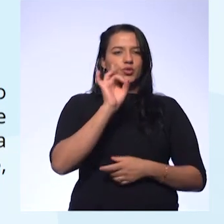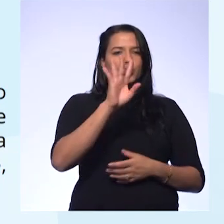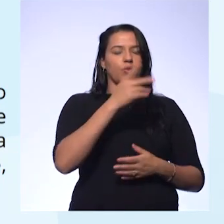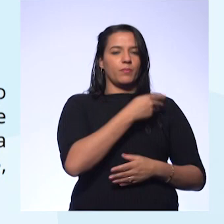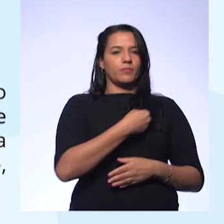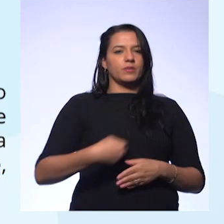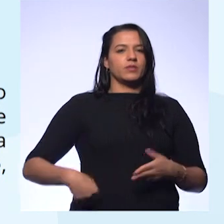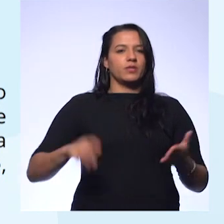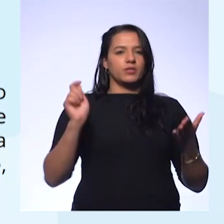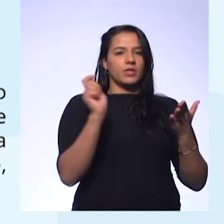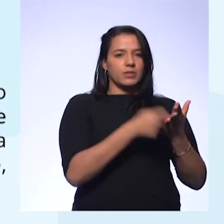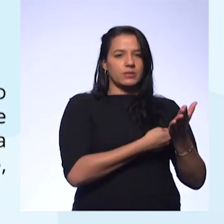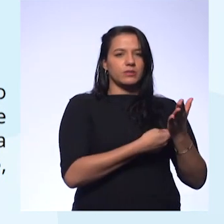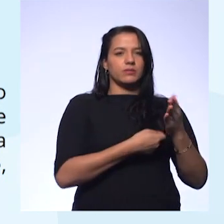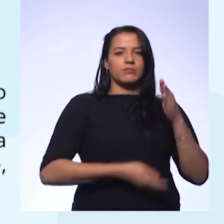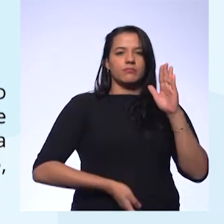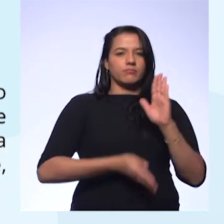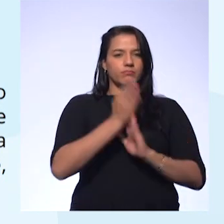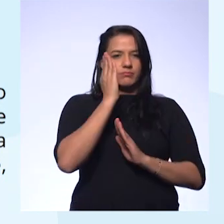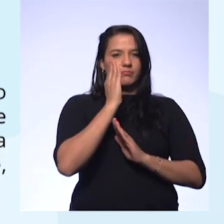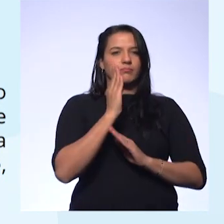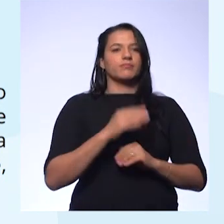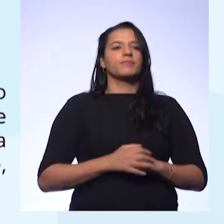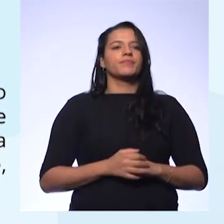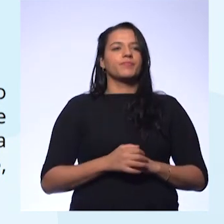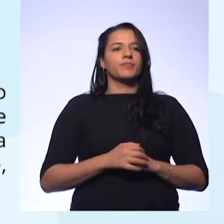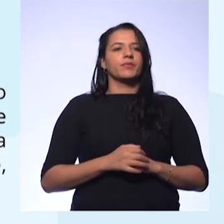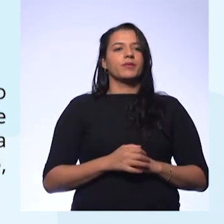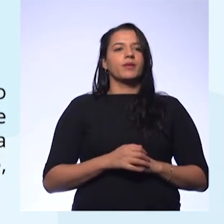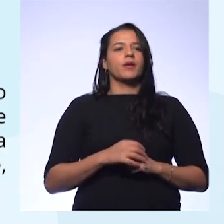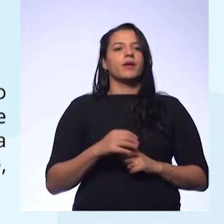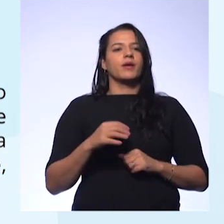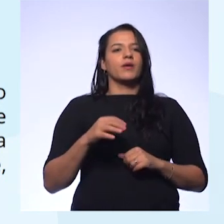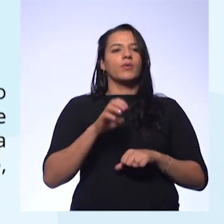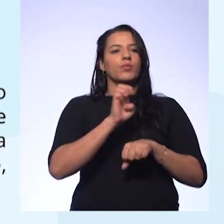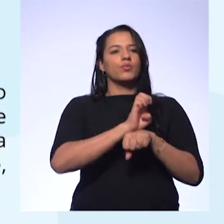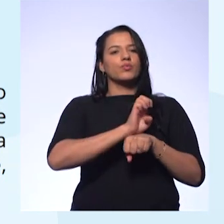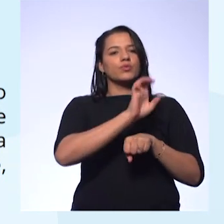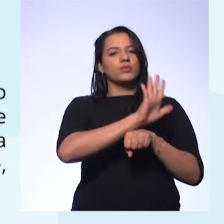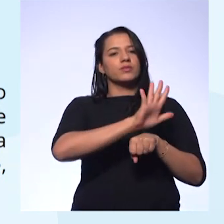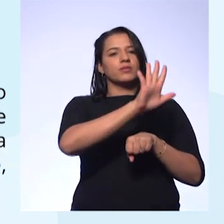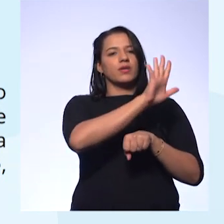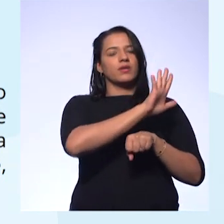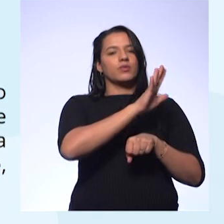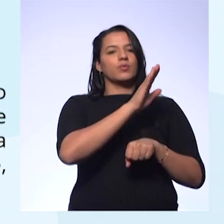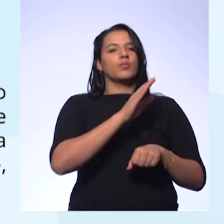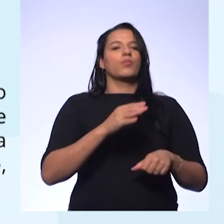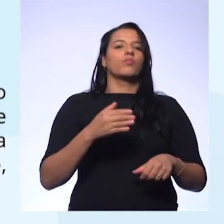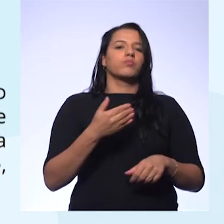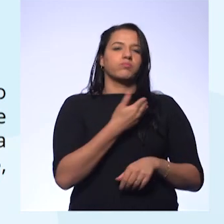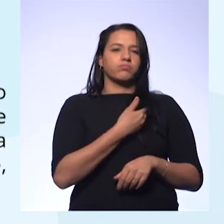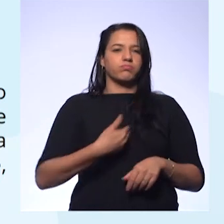sanciona diretamente. Os estados brasileiros não vão ter mais governadores, e sim